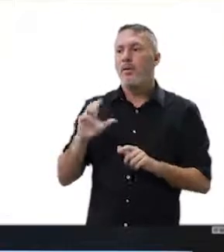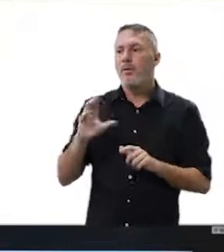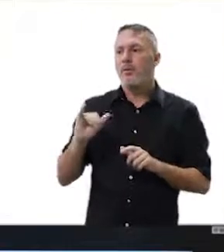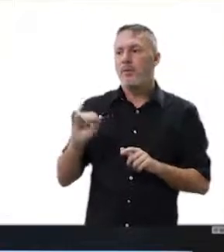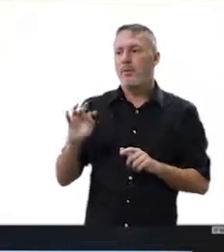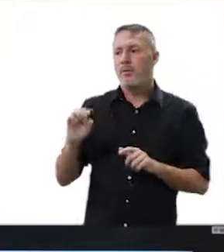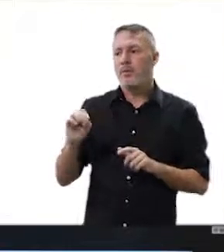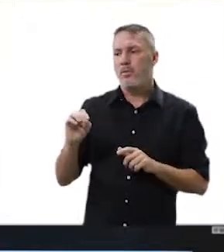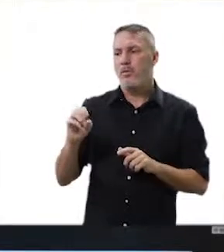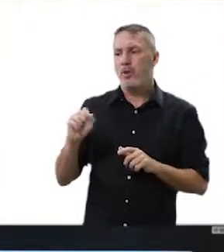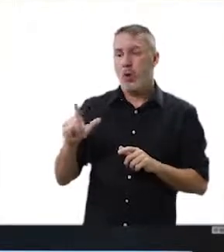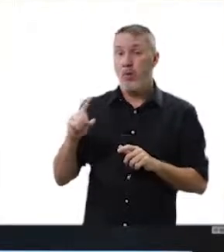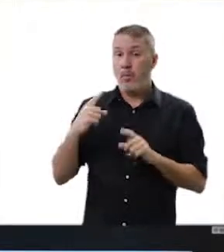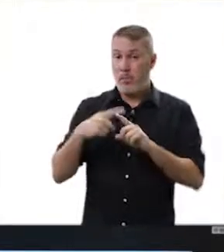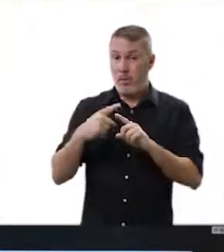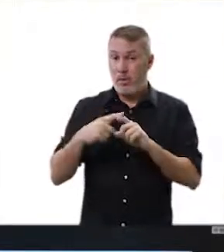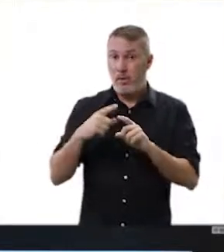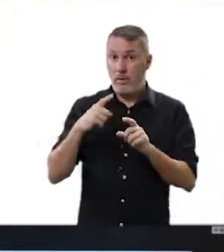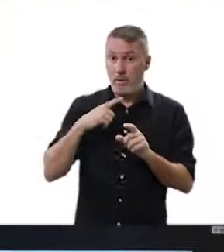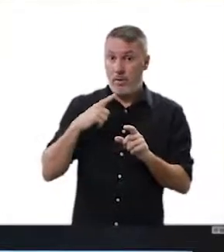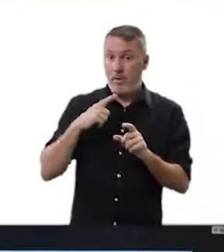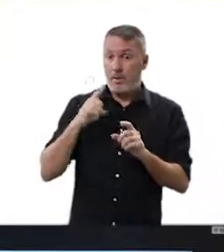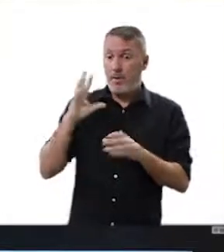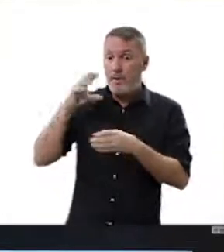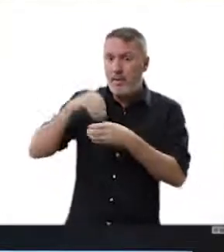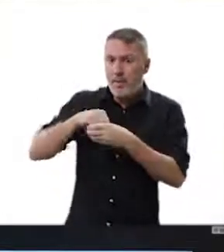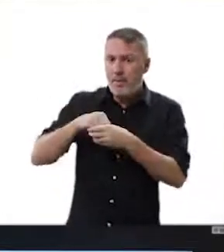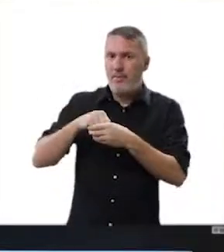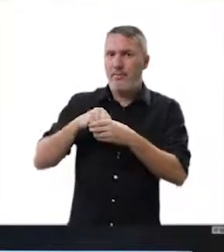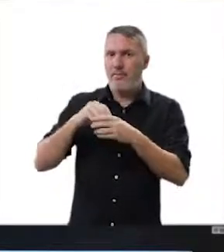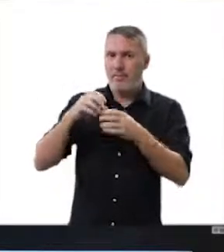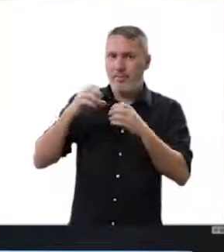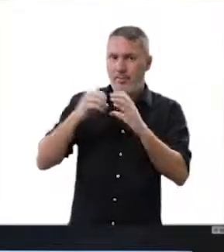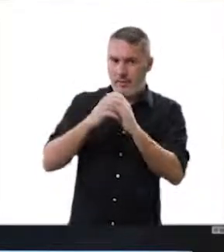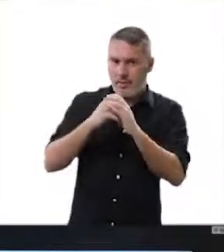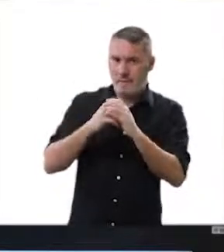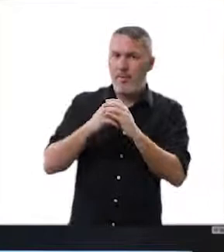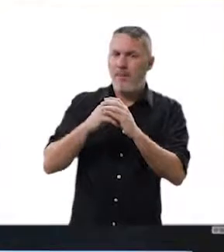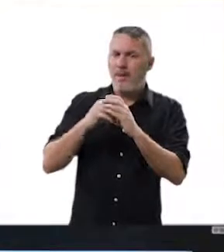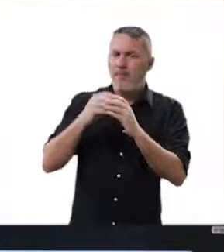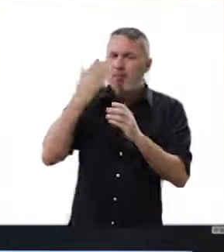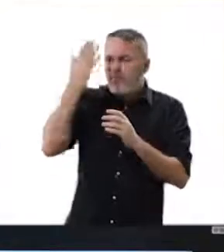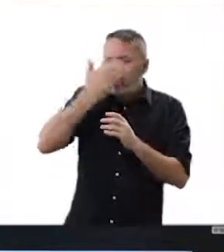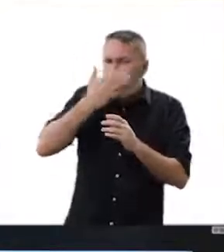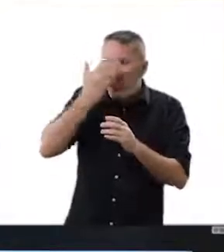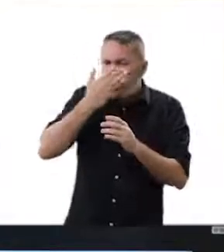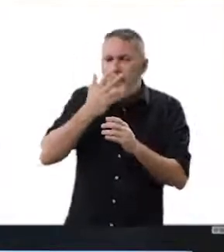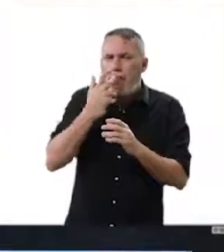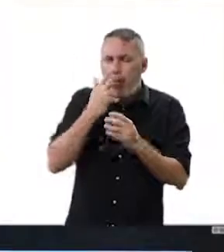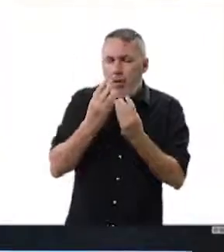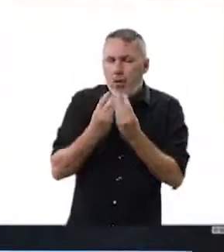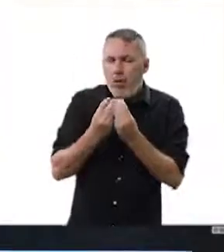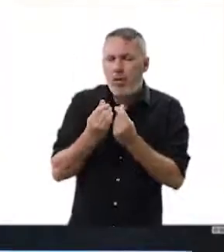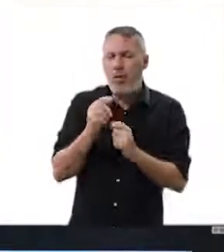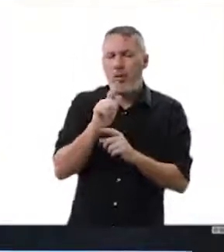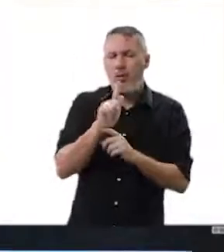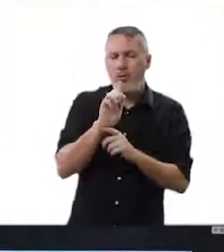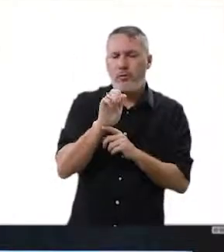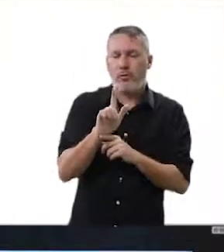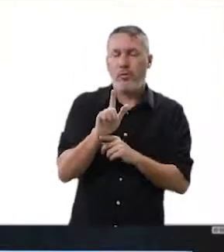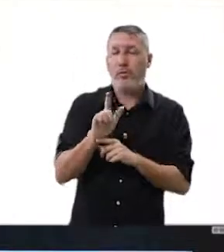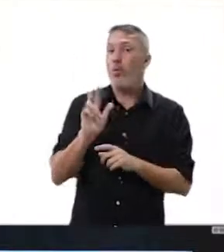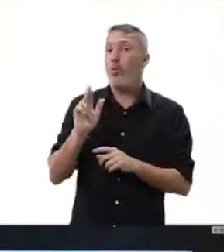é composta por água e proteínas, num estado mais gel, intermediário. O terceiro